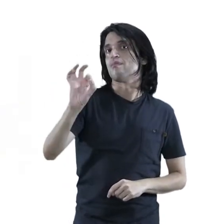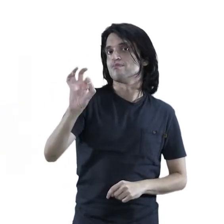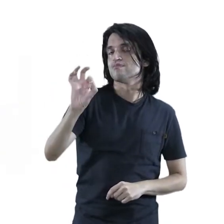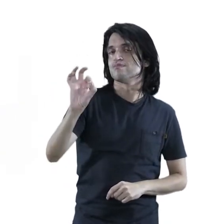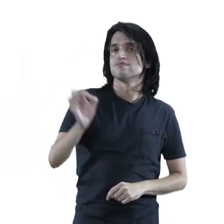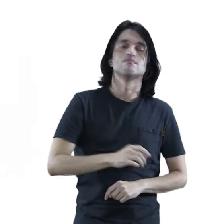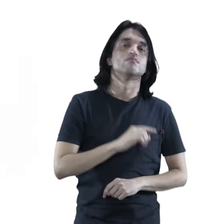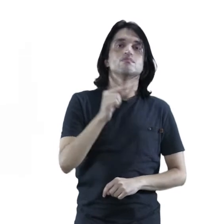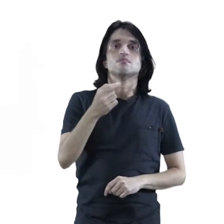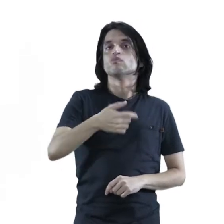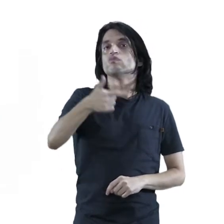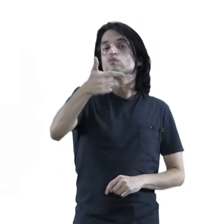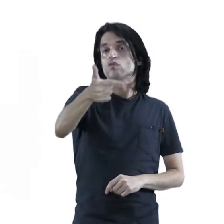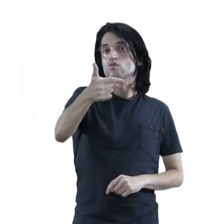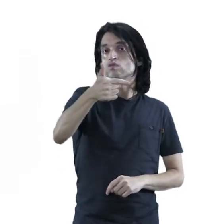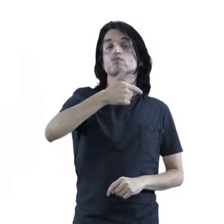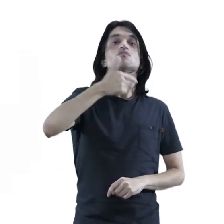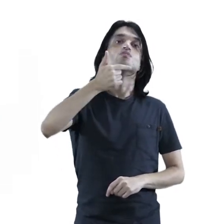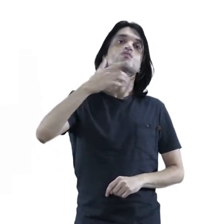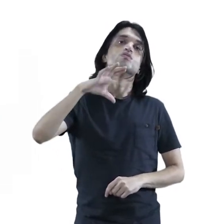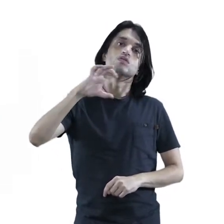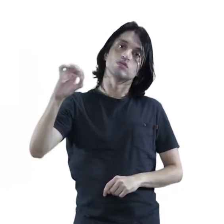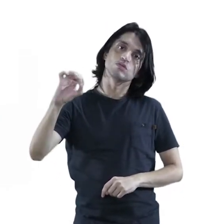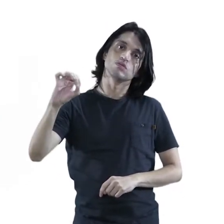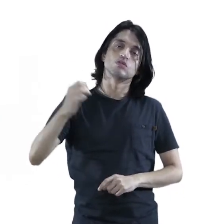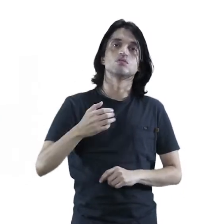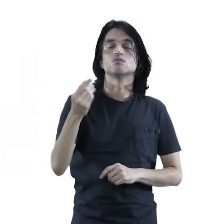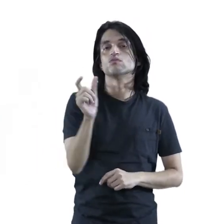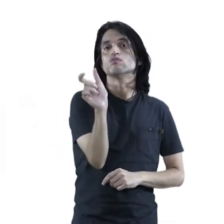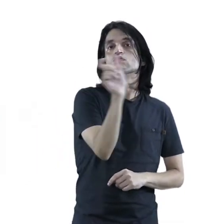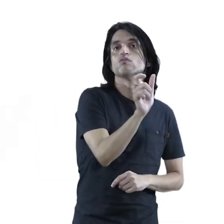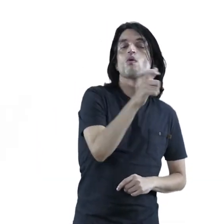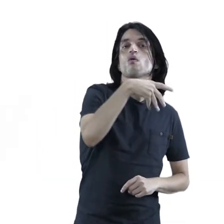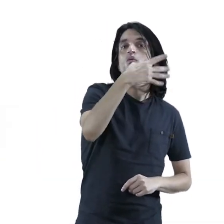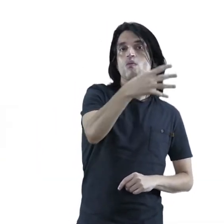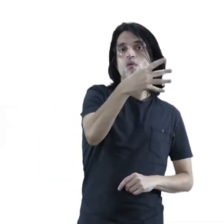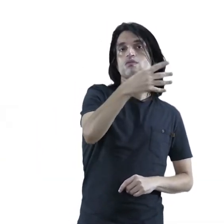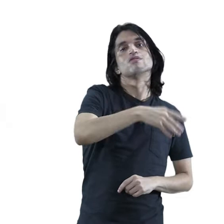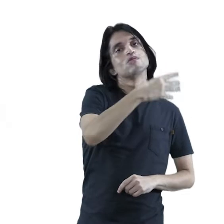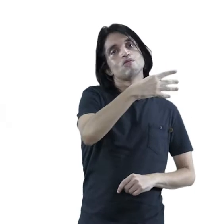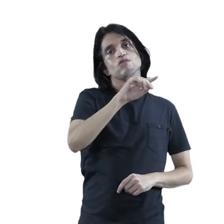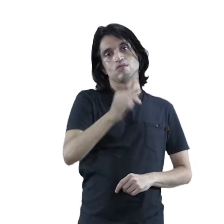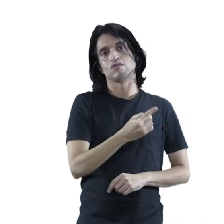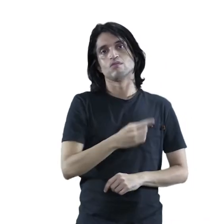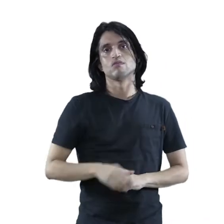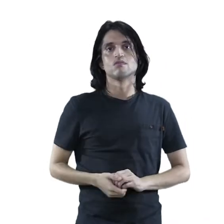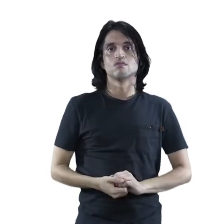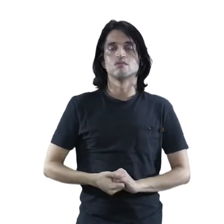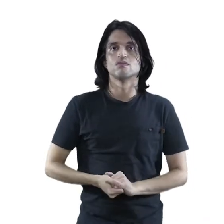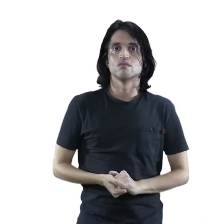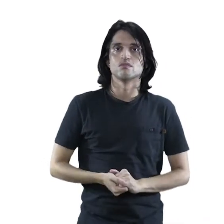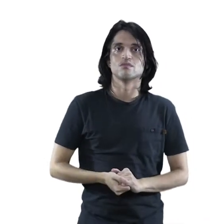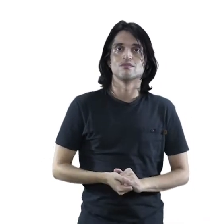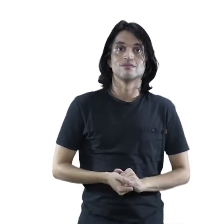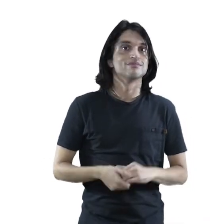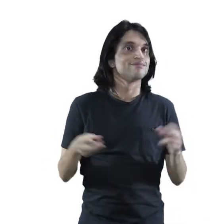algarismo 1, que é 10, o valor posicional do algarismo 2, que é 200, e o valor posicional do algarismo 4,